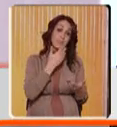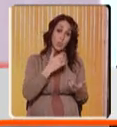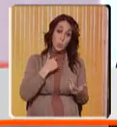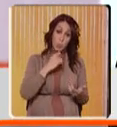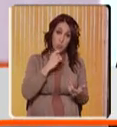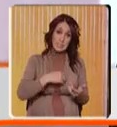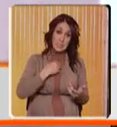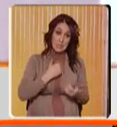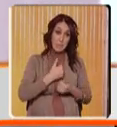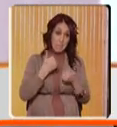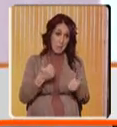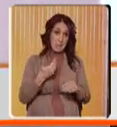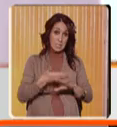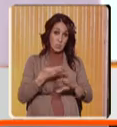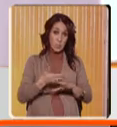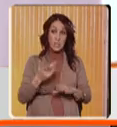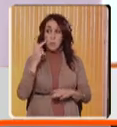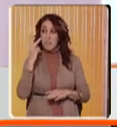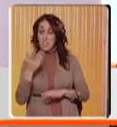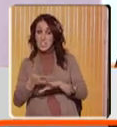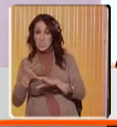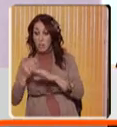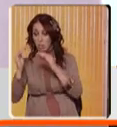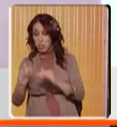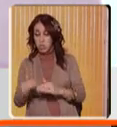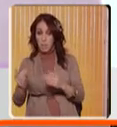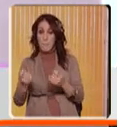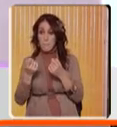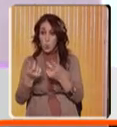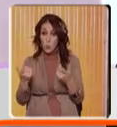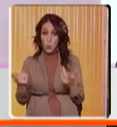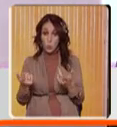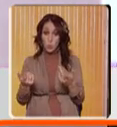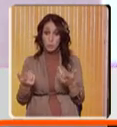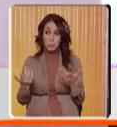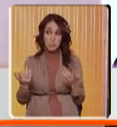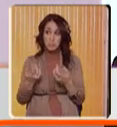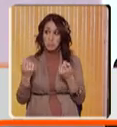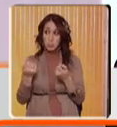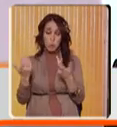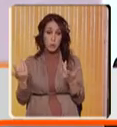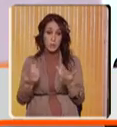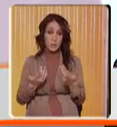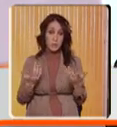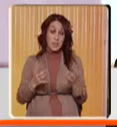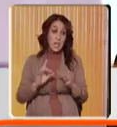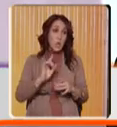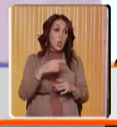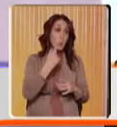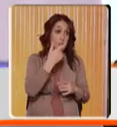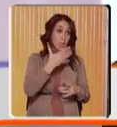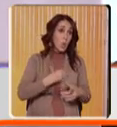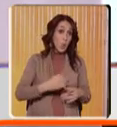posso me sentir satisfeito sexualmente e ter uma vida sexual menos regular que outra pessoa que não se sente satisfeita